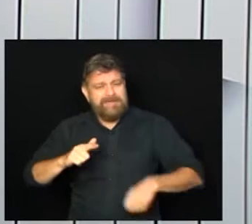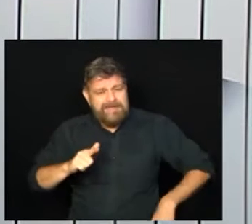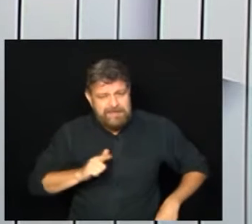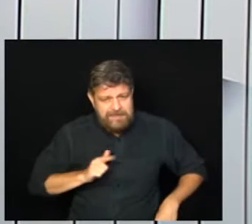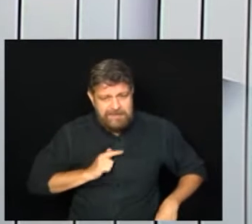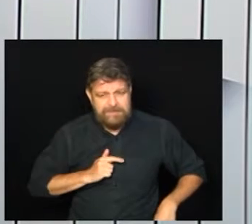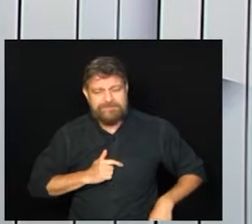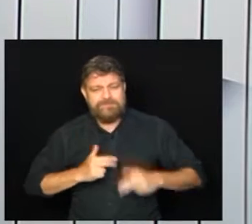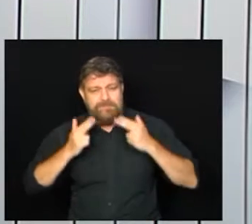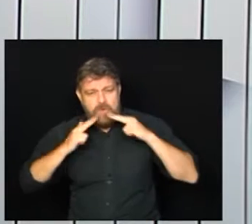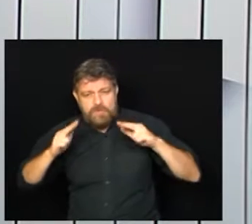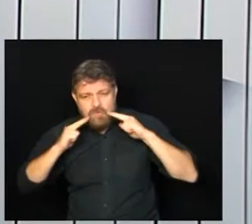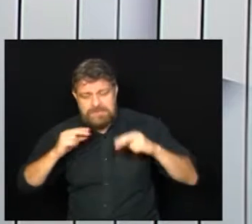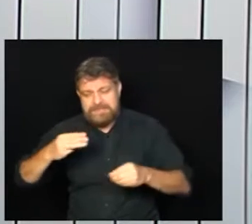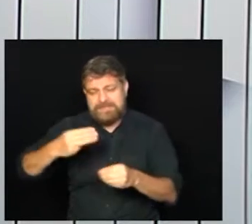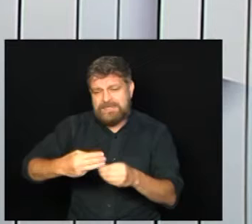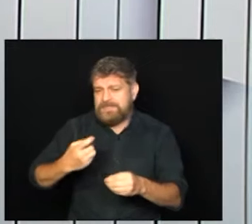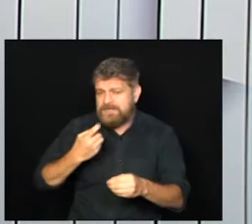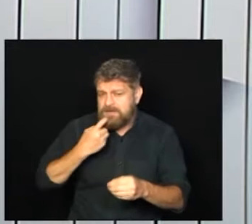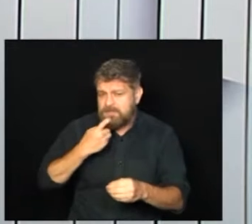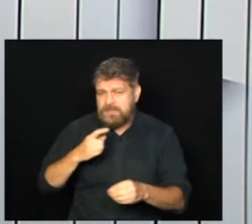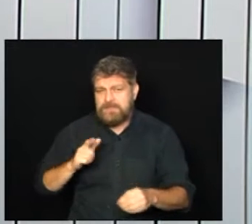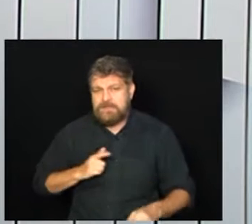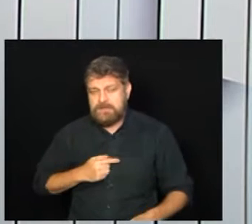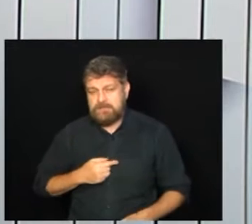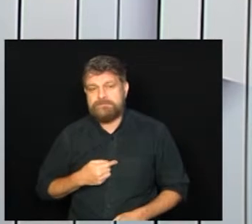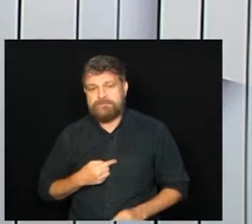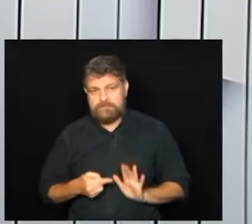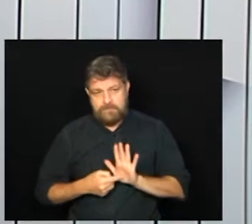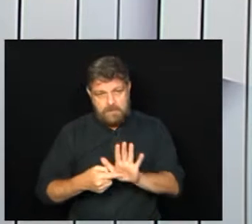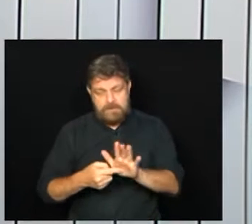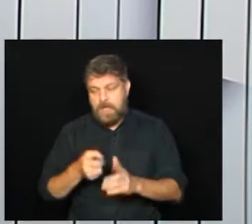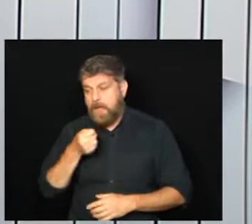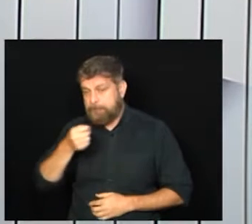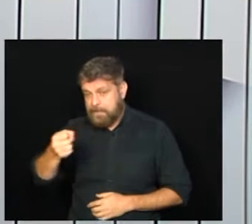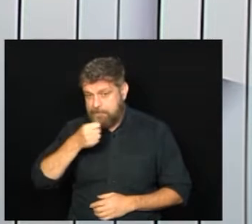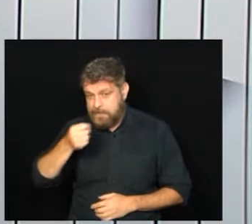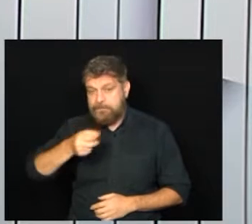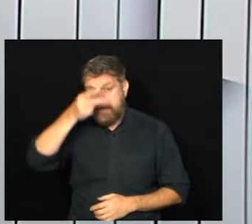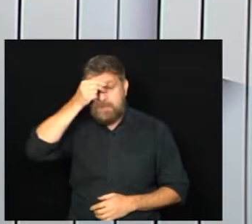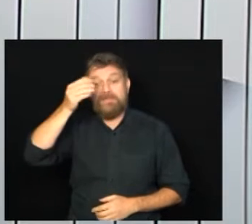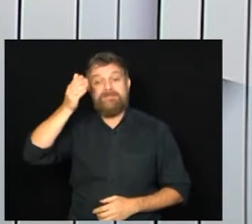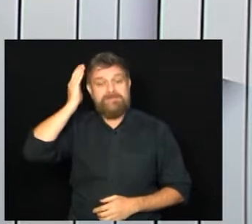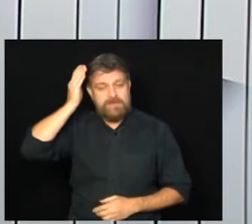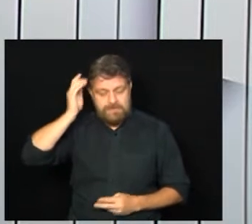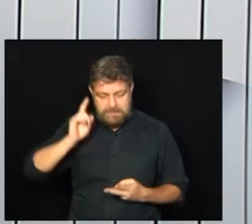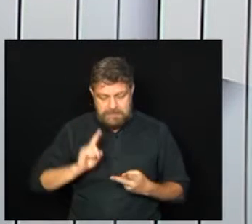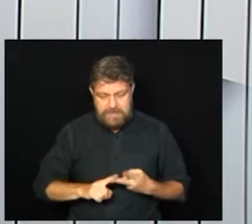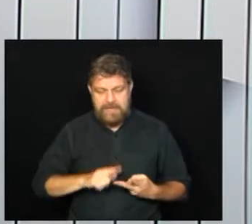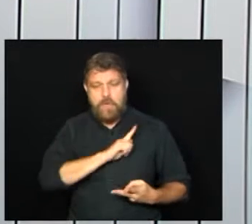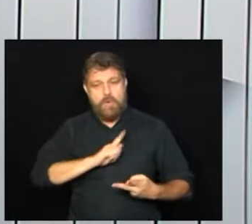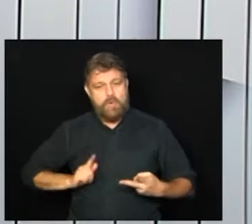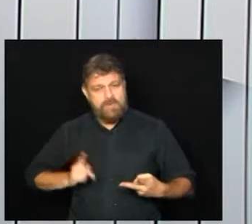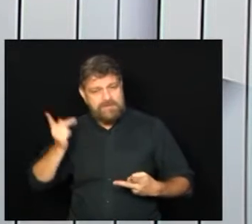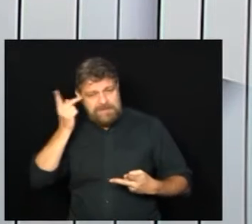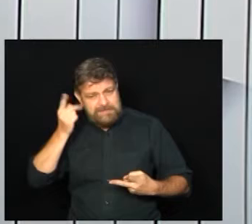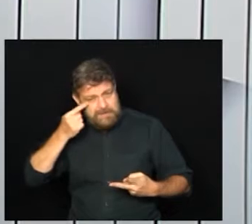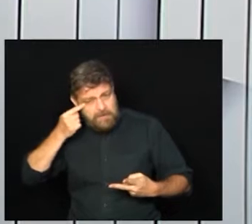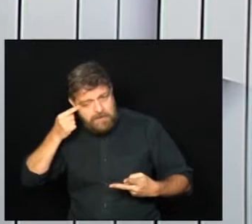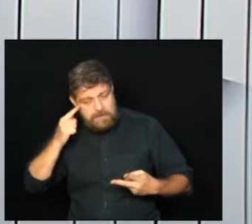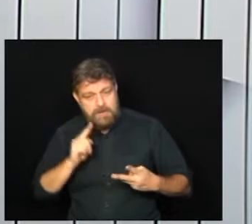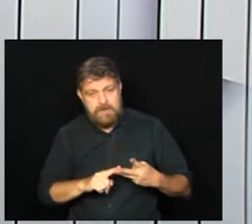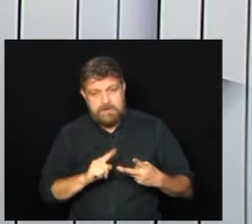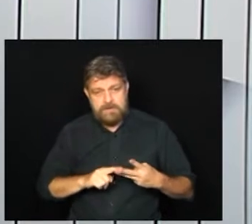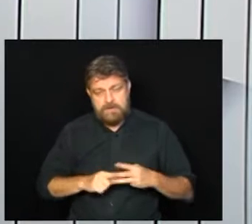as notícias da metrópole de Campinas repercutindo. Coletiva do prefeito Dário Saad, do governador João Dória,